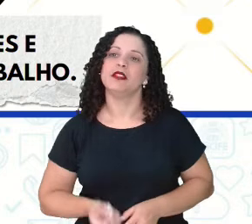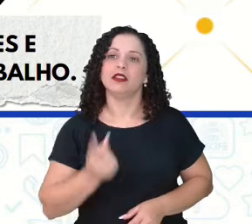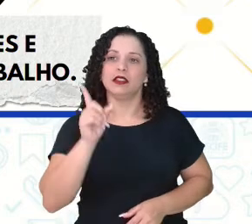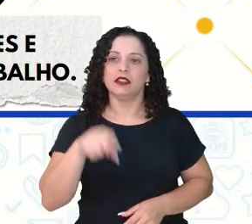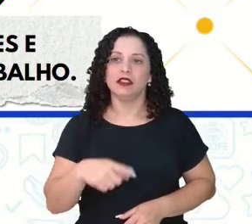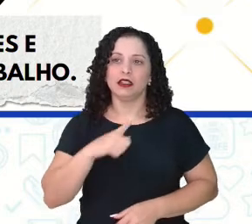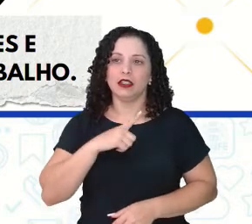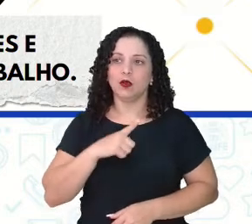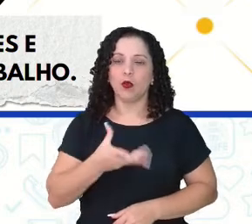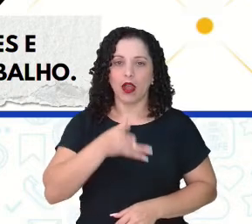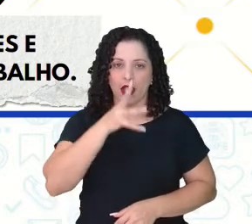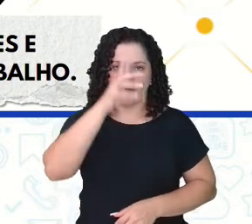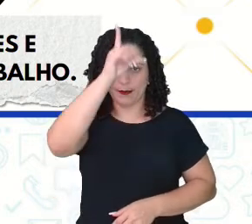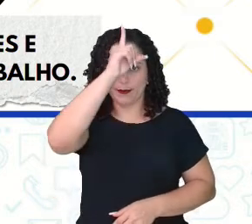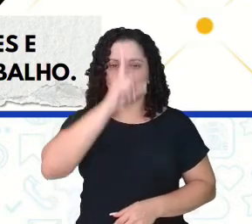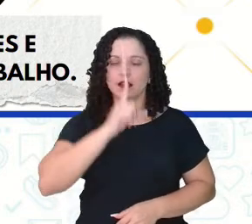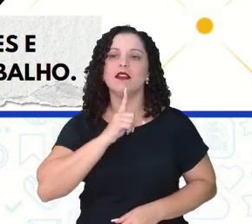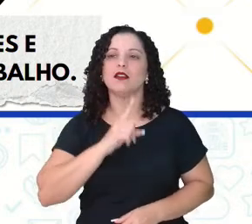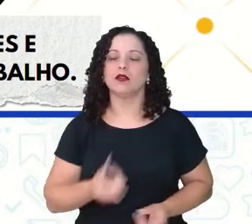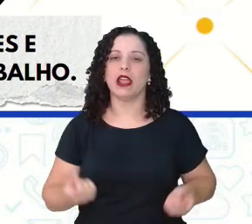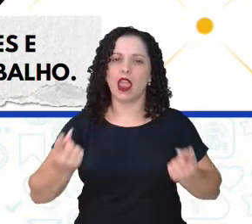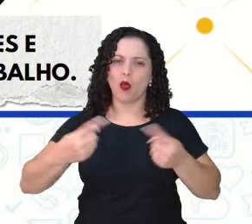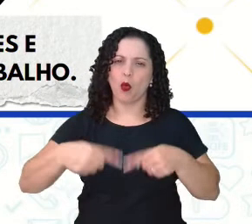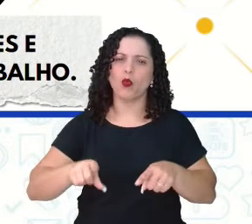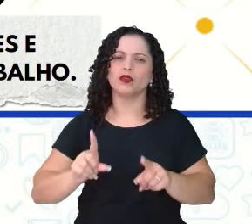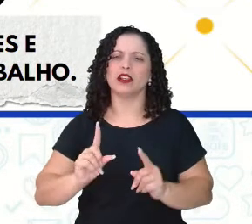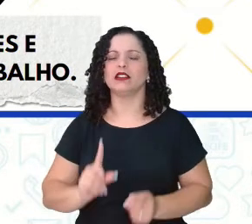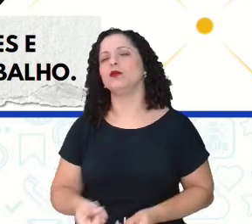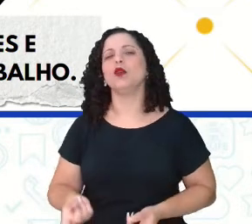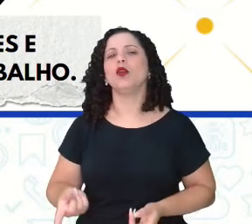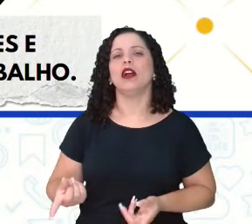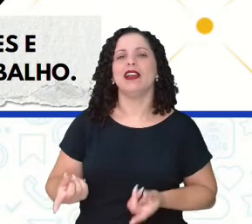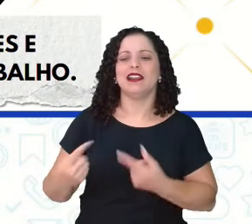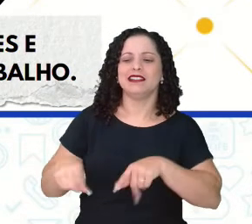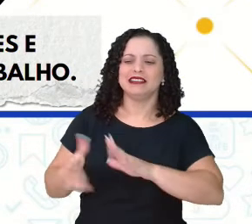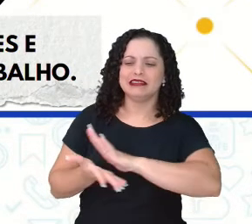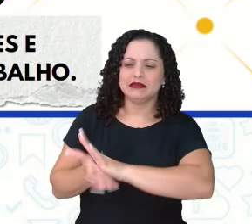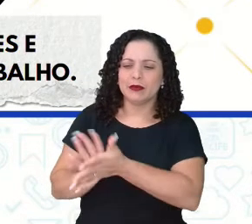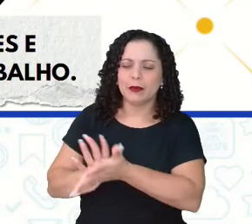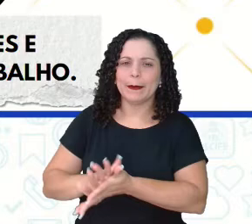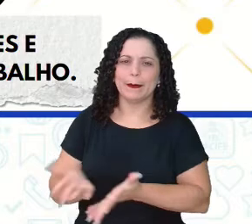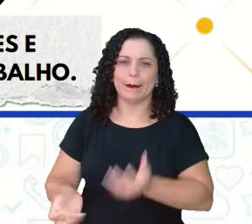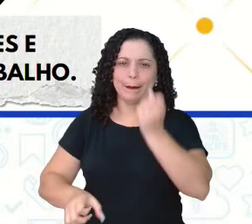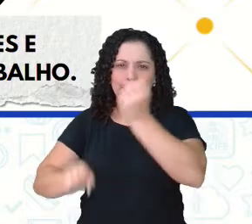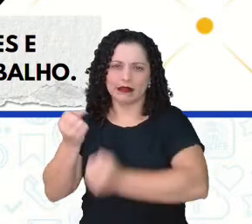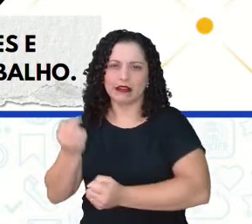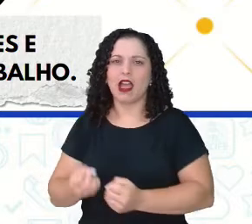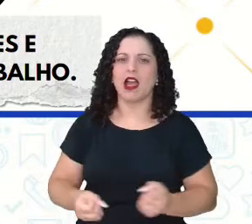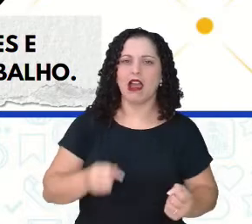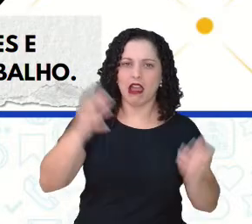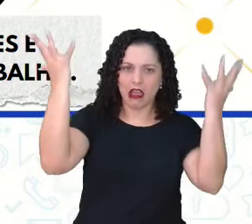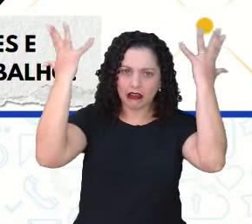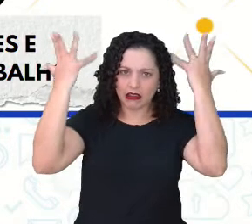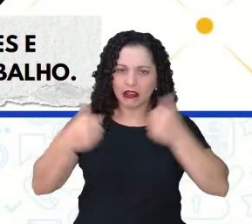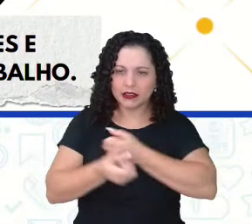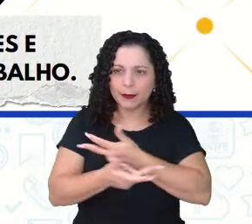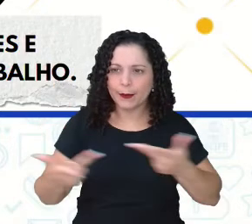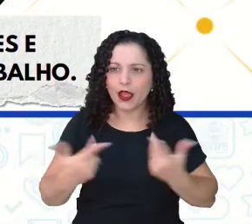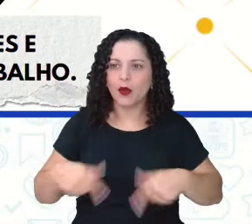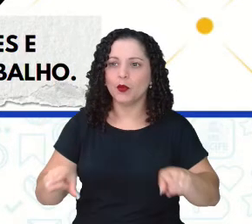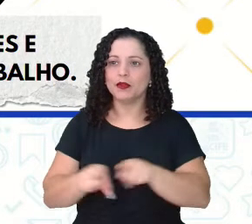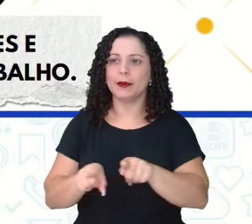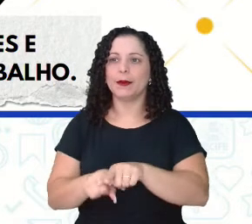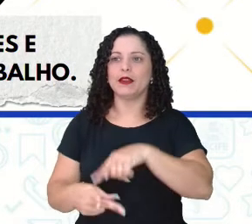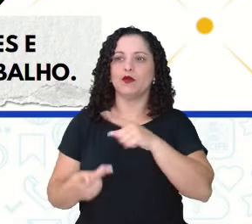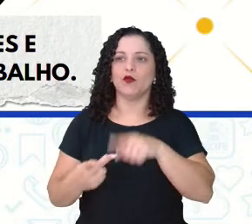animal, o combate à reabilitação às diversas espécies de cegueira e de acidentes e doenças do trabalho. Então,